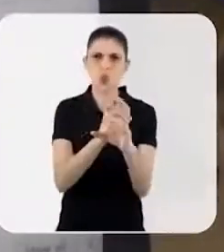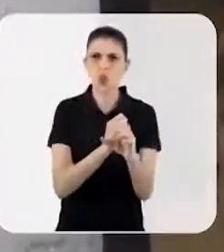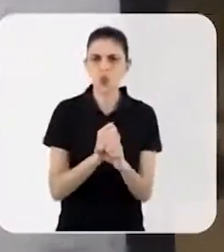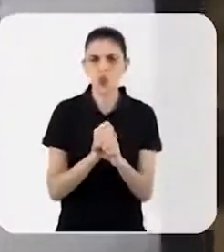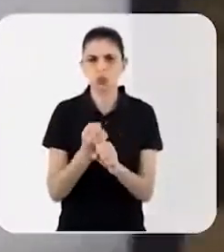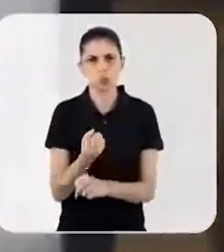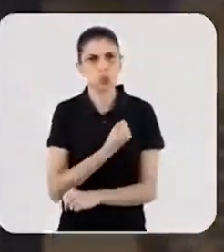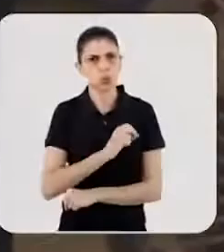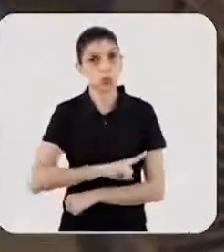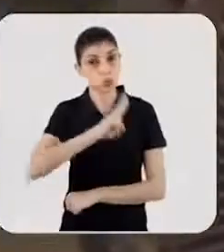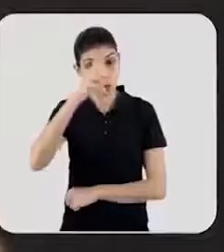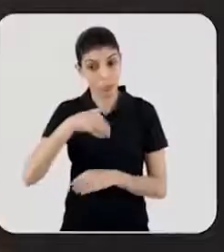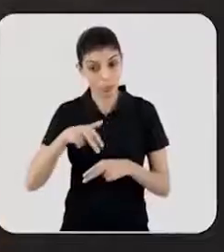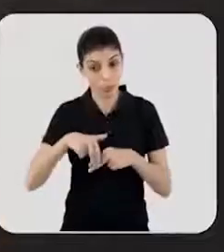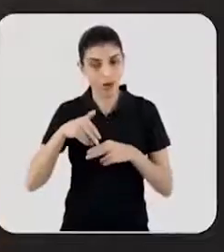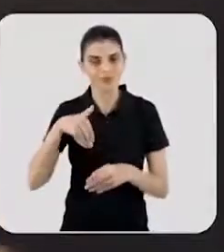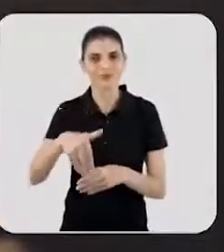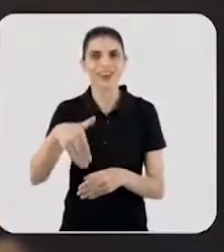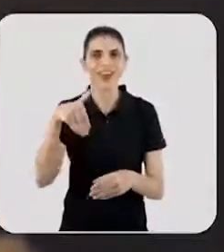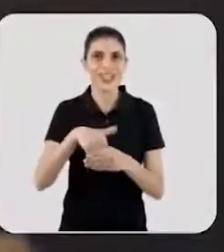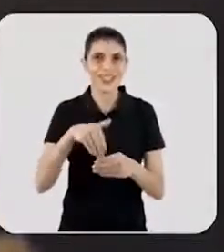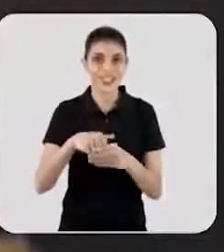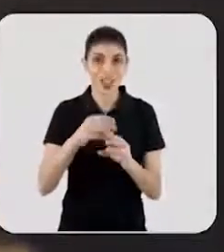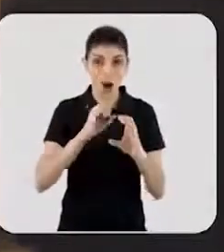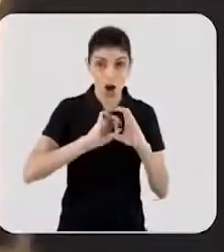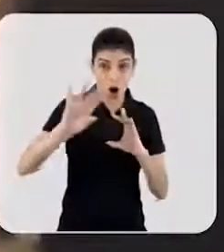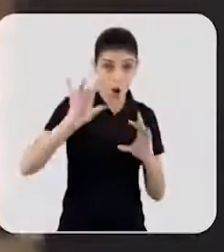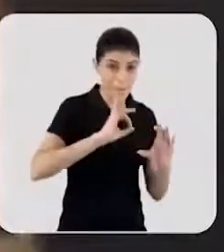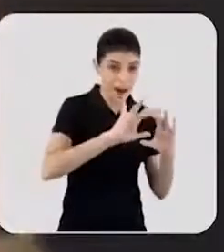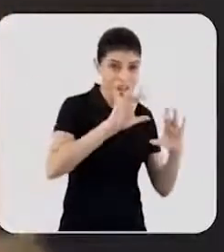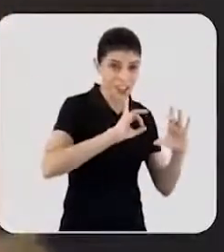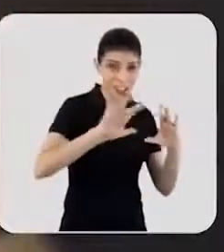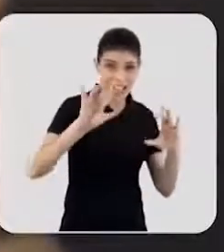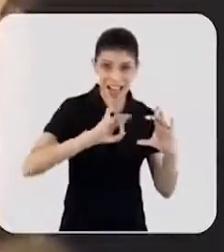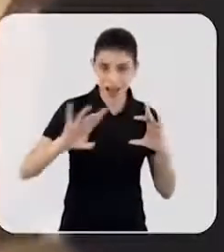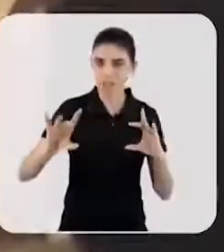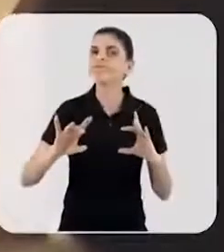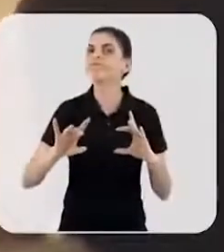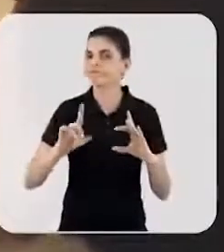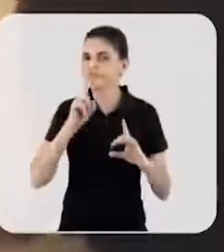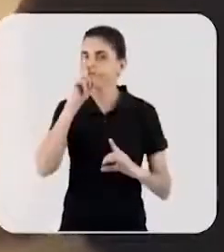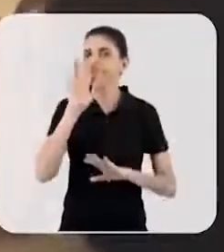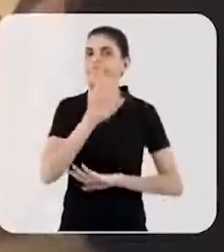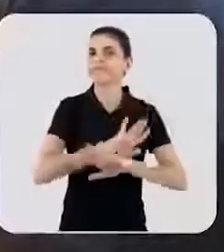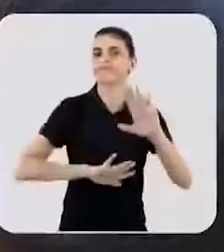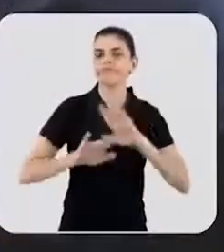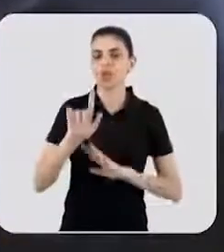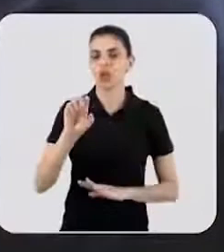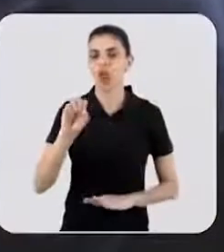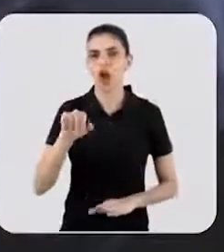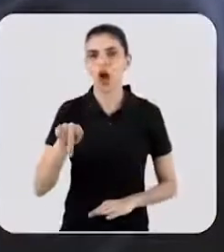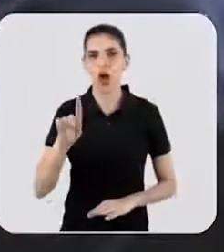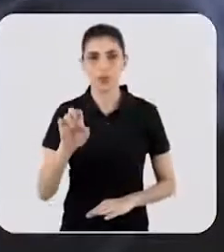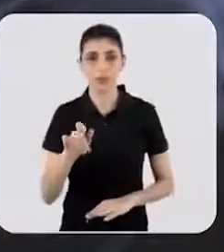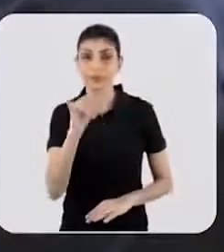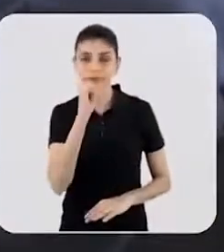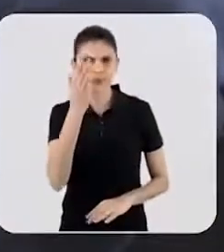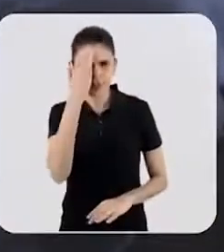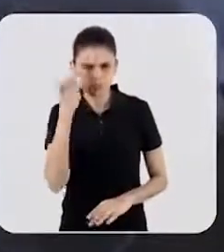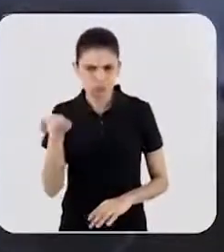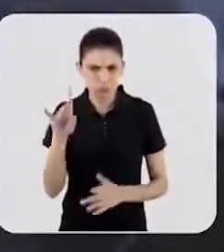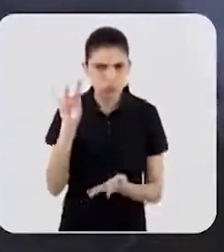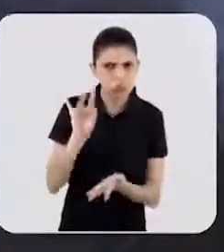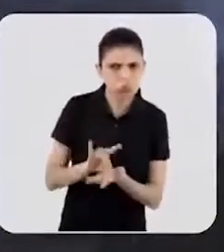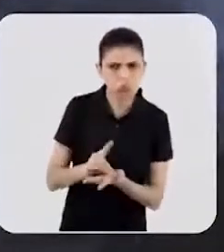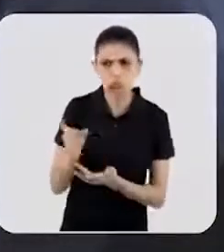devido à proximidade das eleições. Se for obrigado a compartilhar para depois receber algo, uma suposta vantagem, já é um indício que é um golpe. Quando eu olho esse golpe, por exemplo, como é que eu